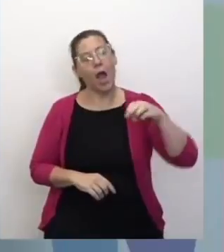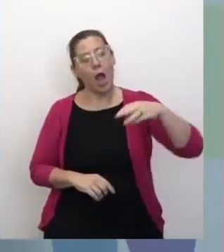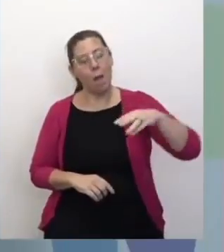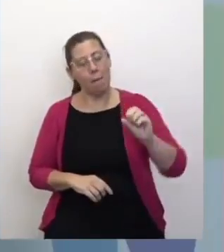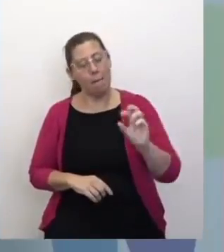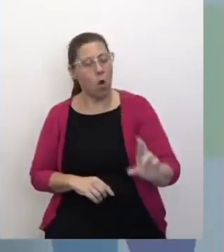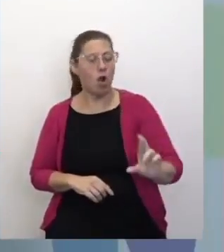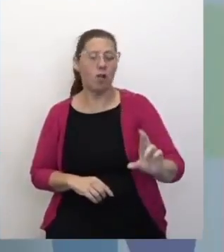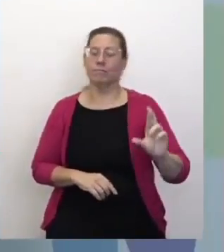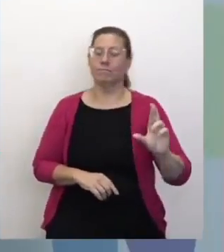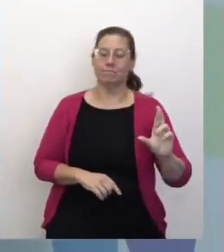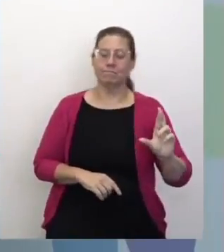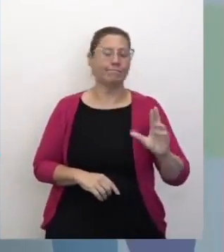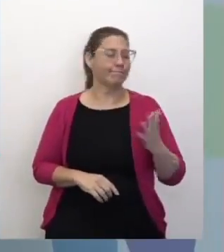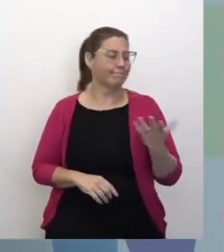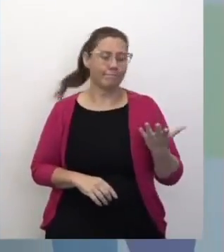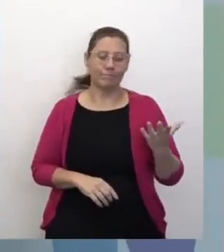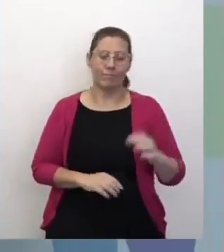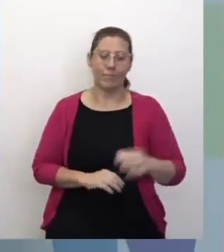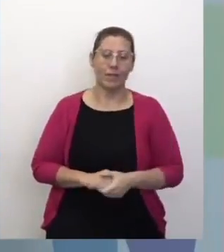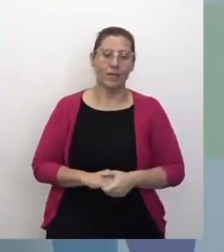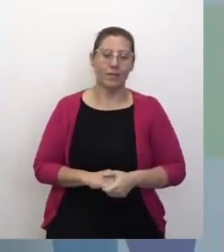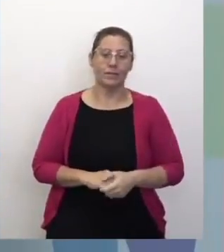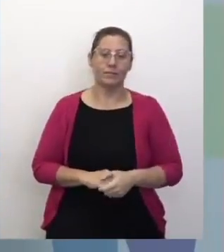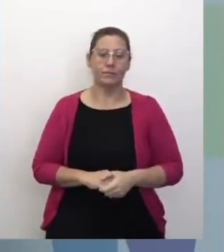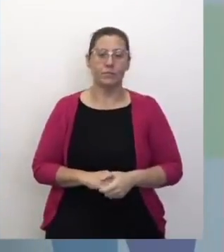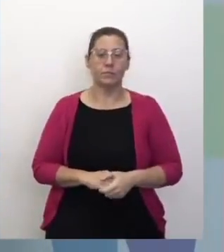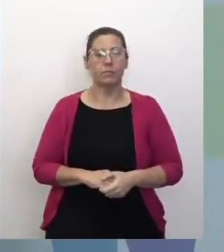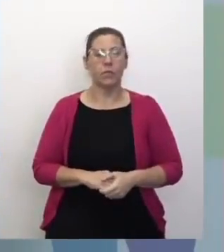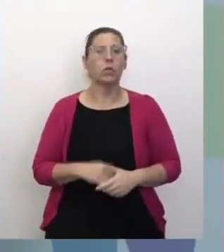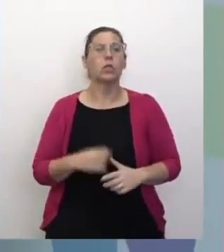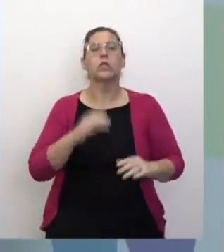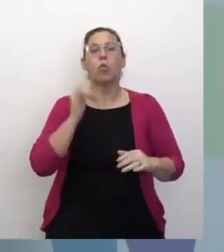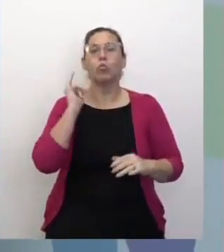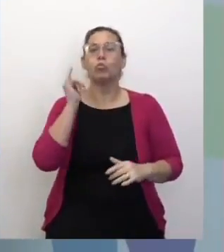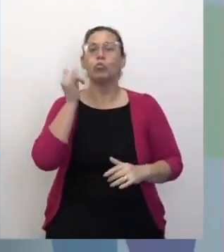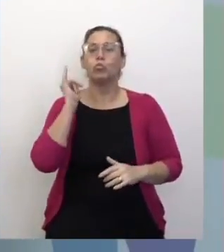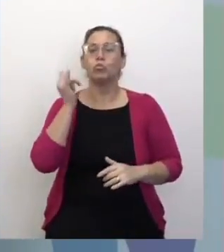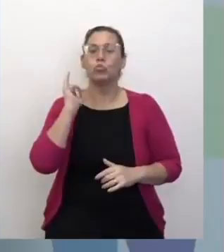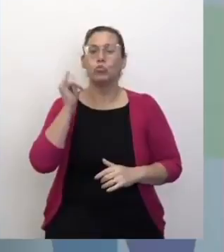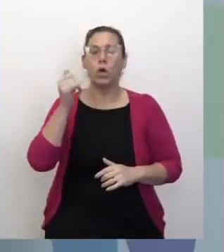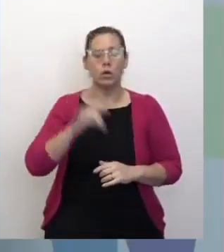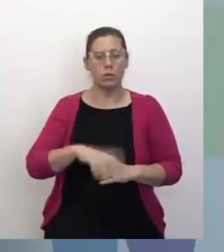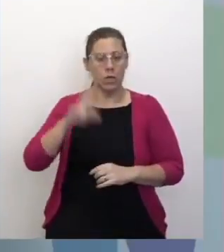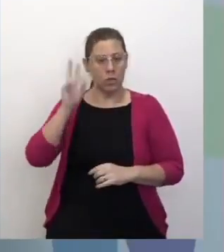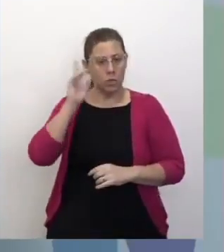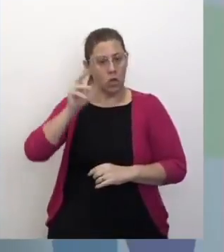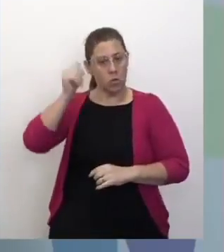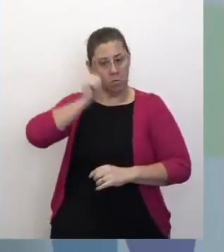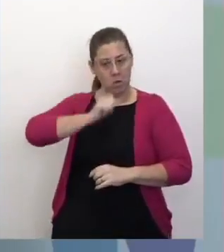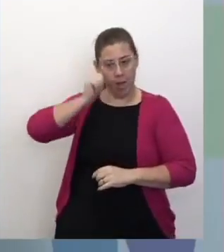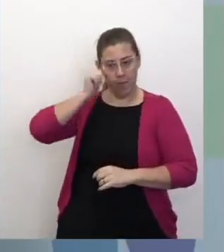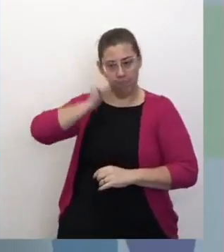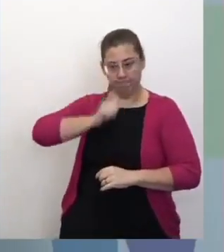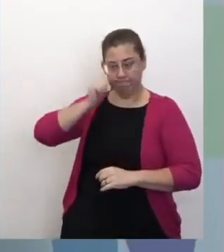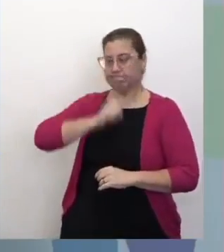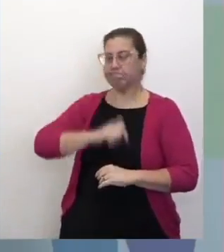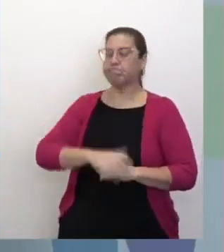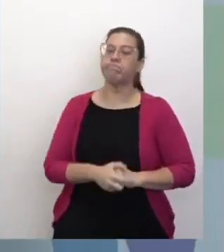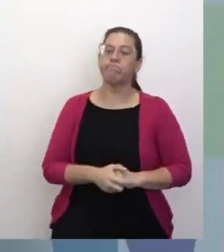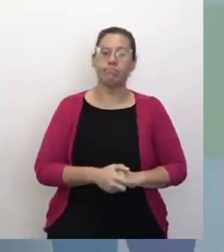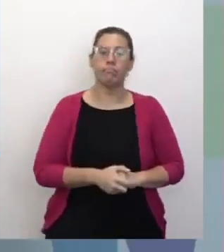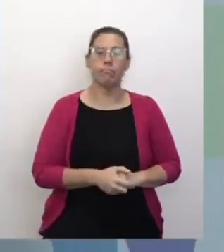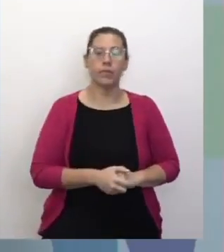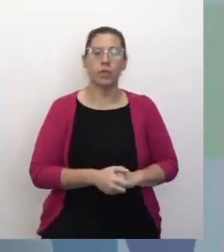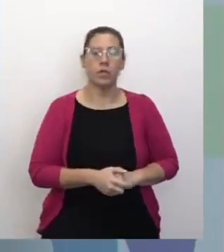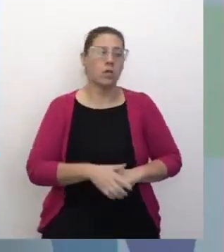maravilhosa. Clarice Lispector, um conto Amor. E neste conto, é a história de uma dona de casa que ela não